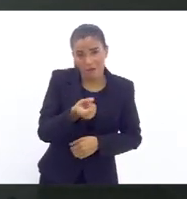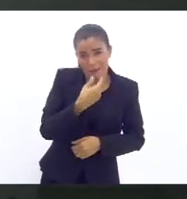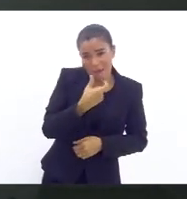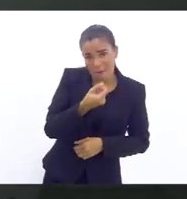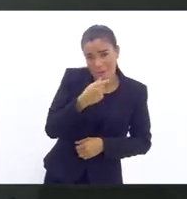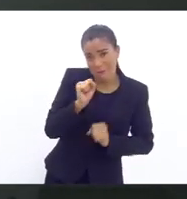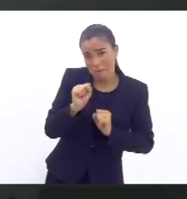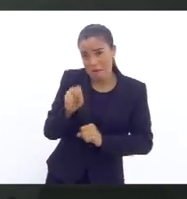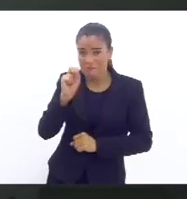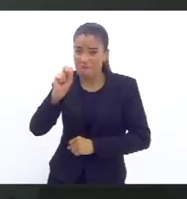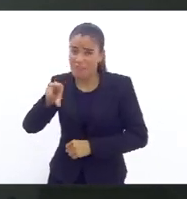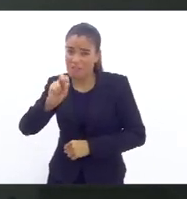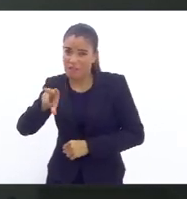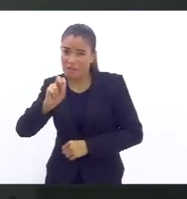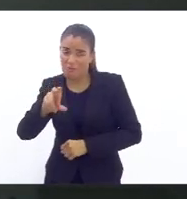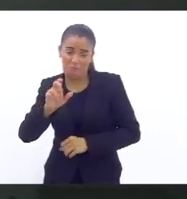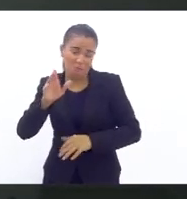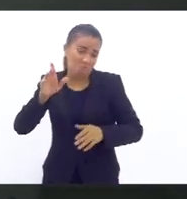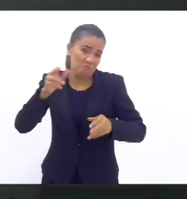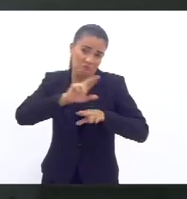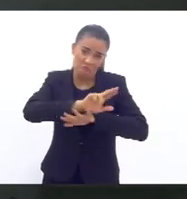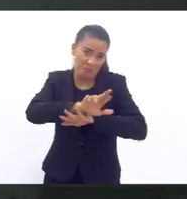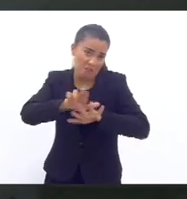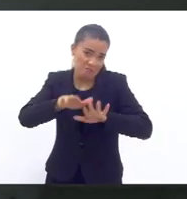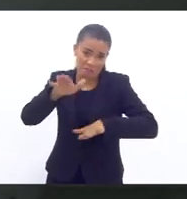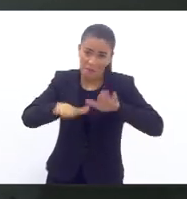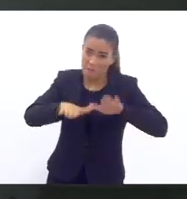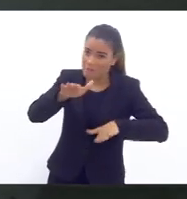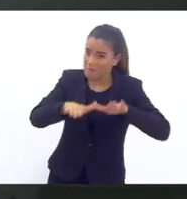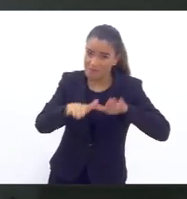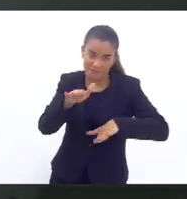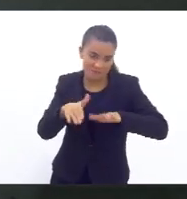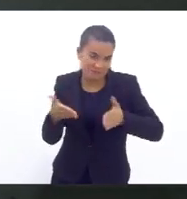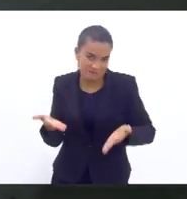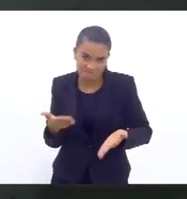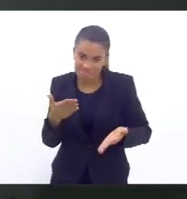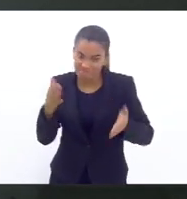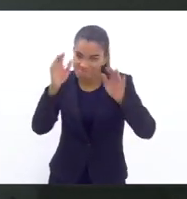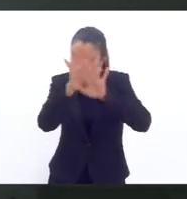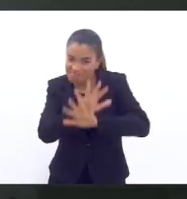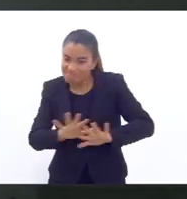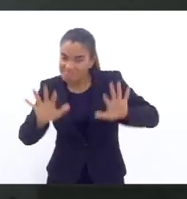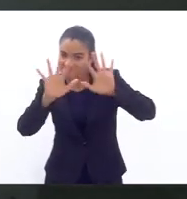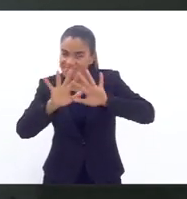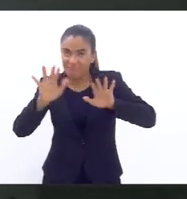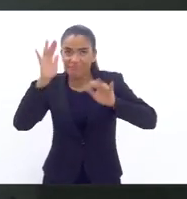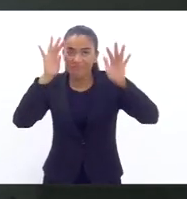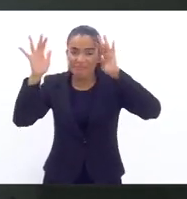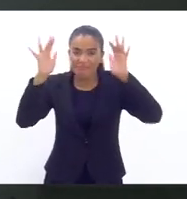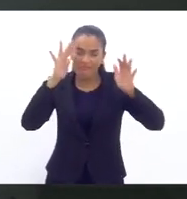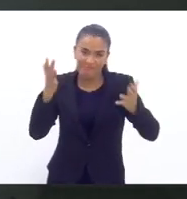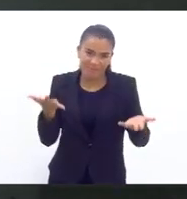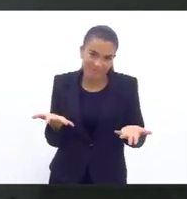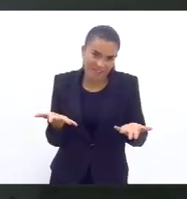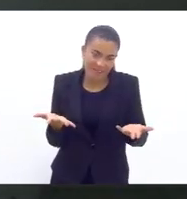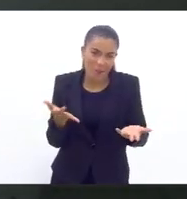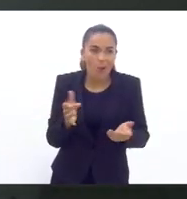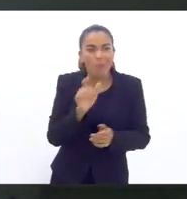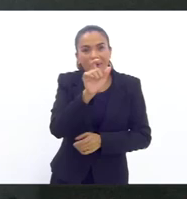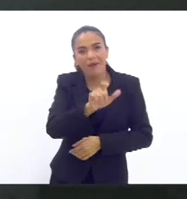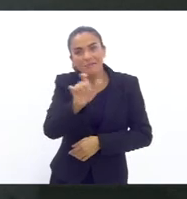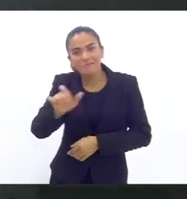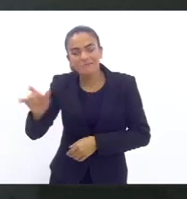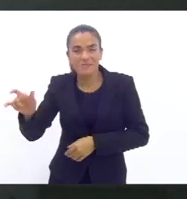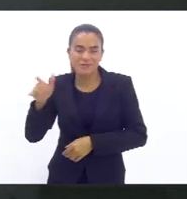veneno ela pode ser várias coisas isso aí vai depender muito dessa subjetividade de como isso vai fazer